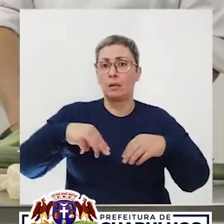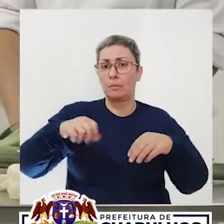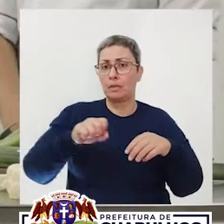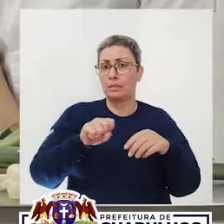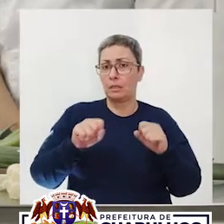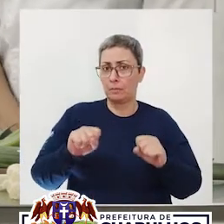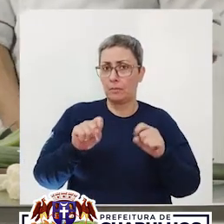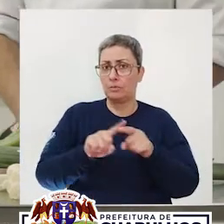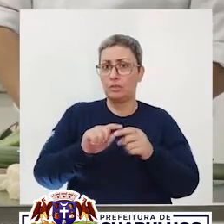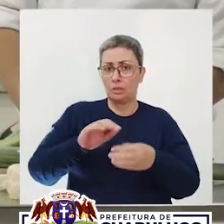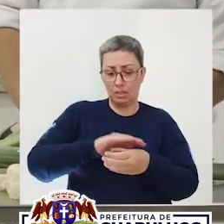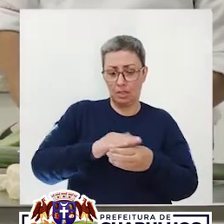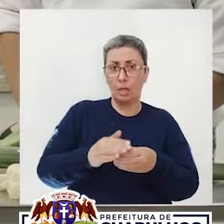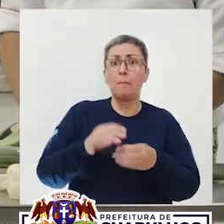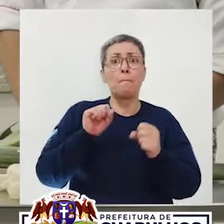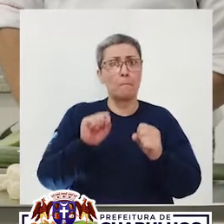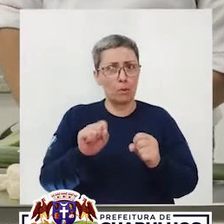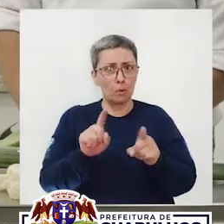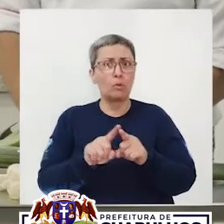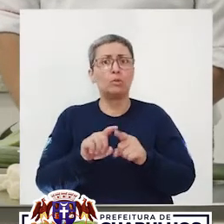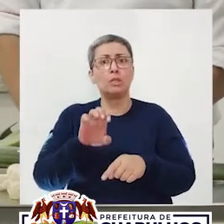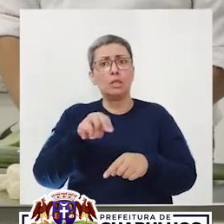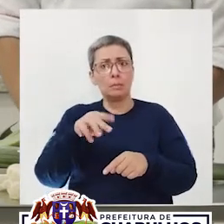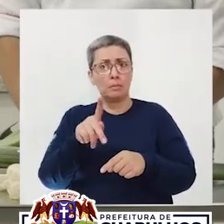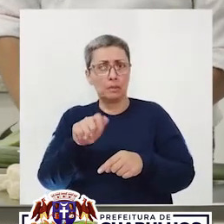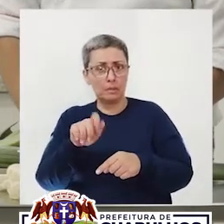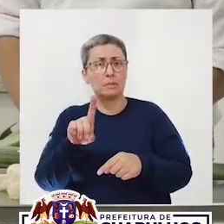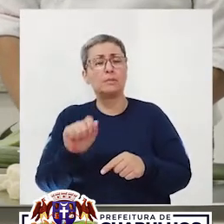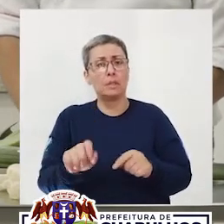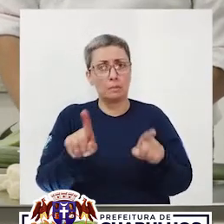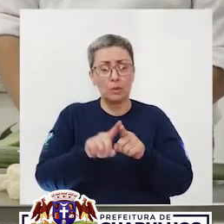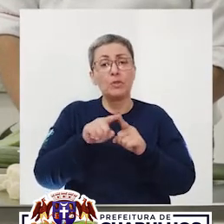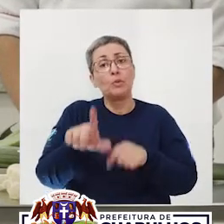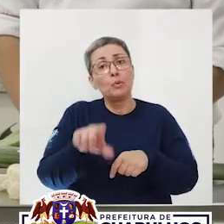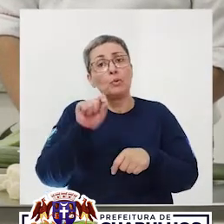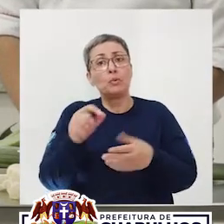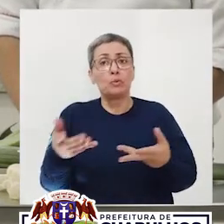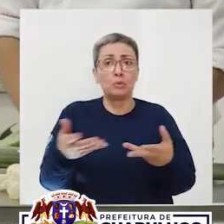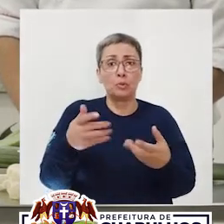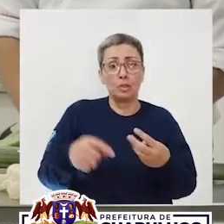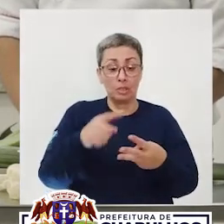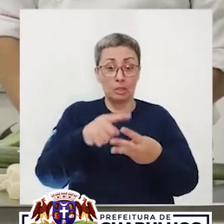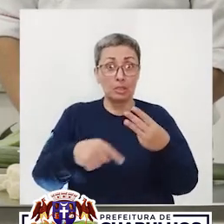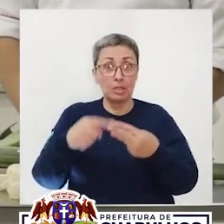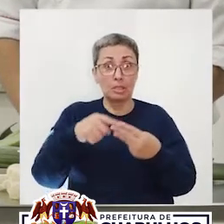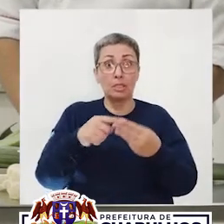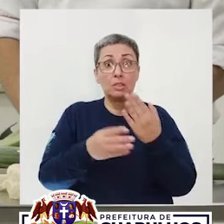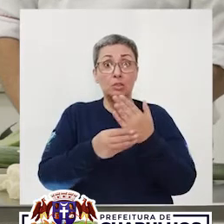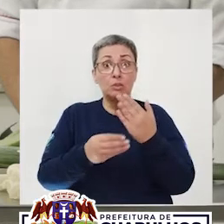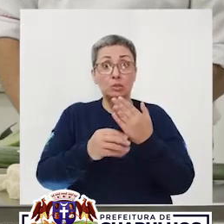Essa massa eu posso fazer empada? Pode, pode fazer empada. Eu escolhi essa com três